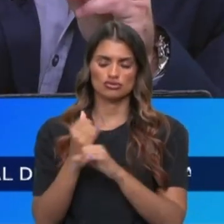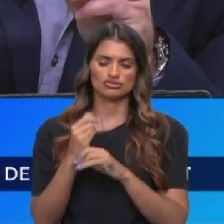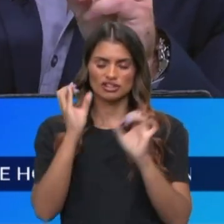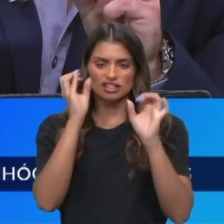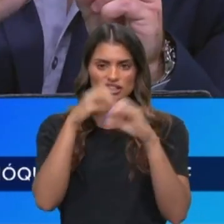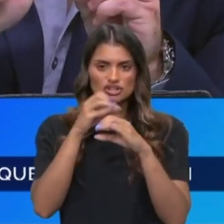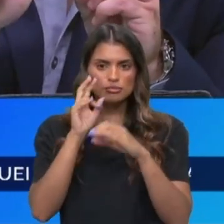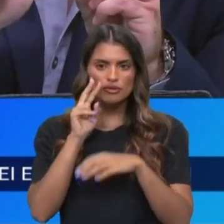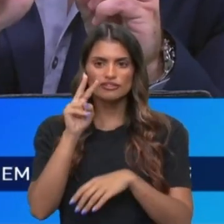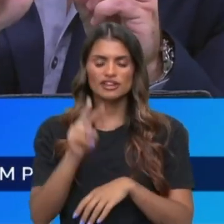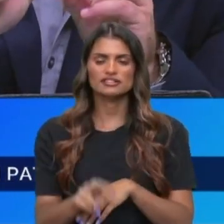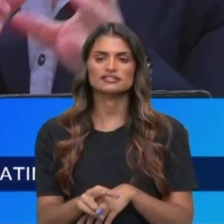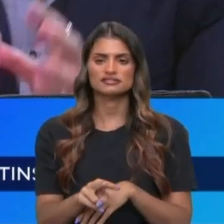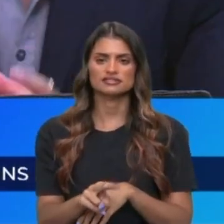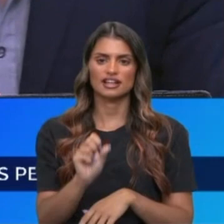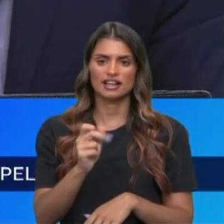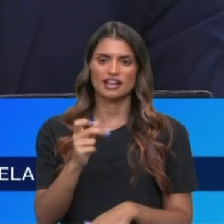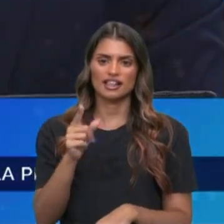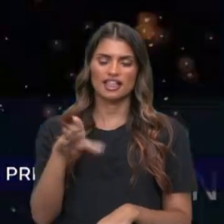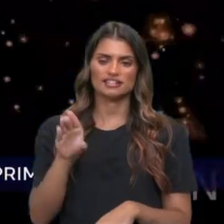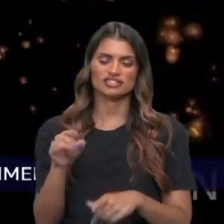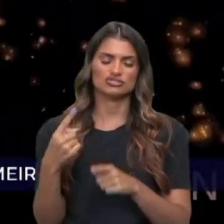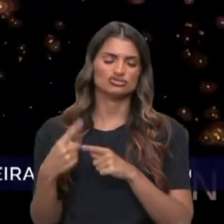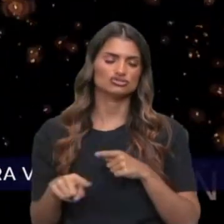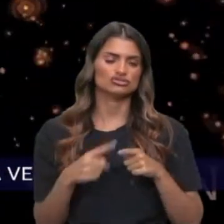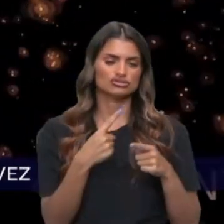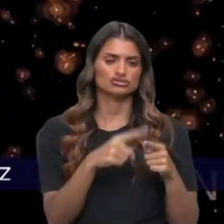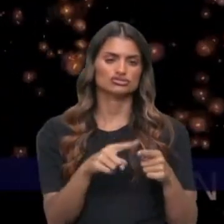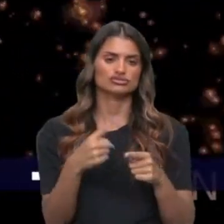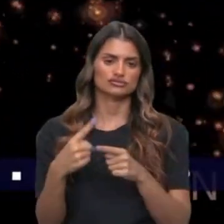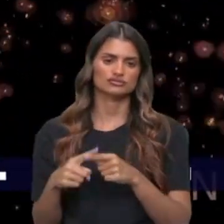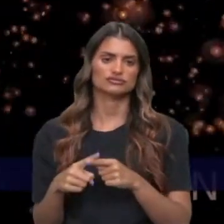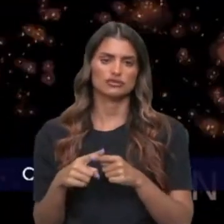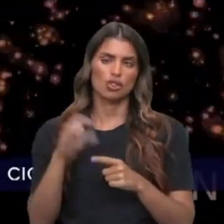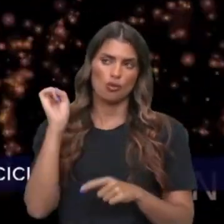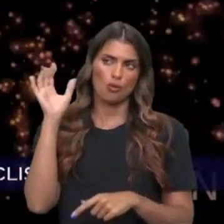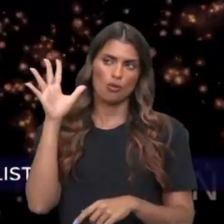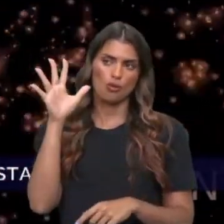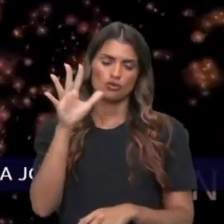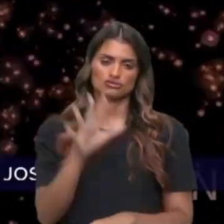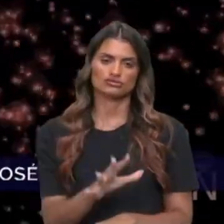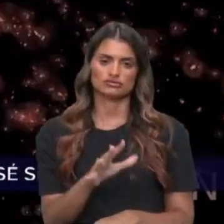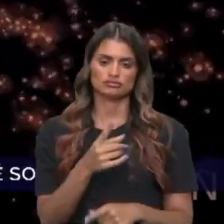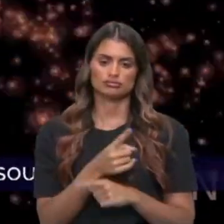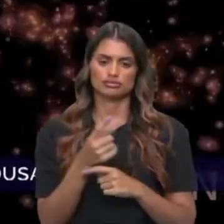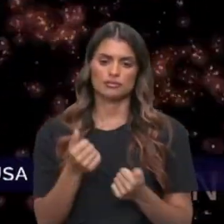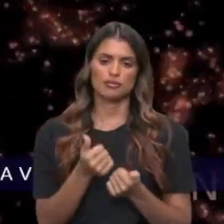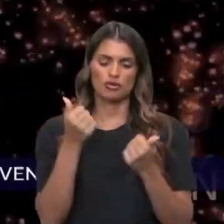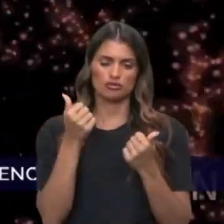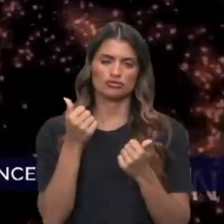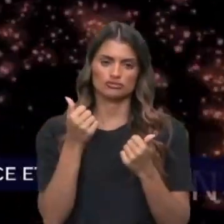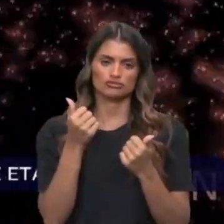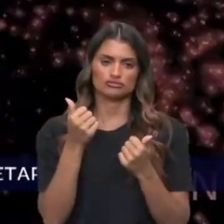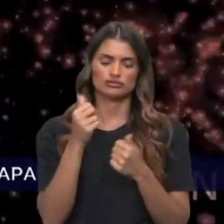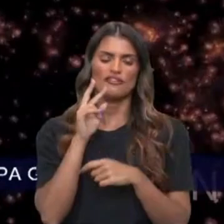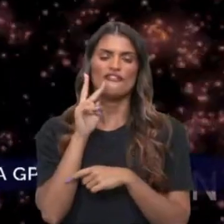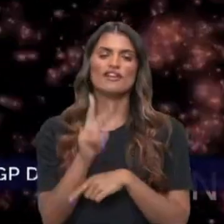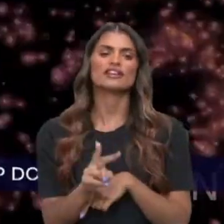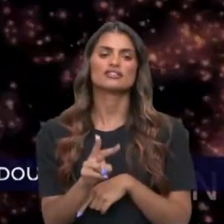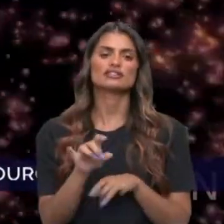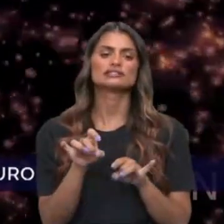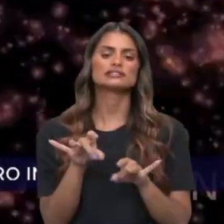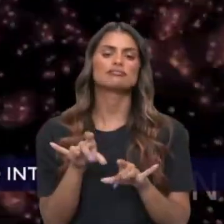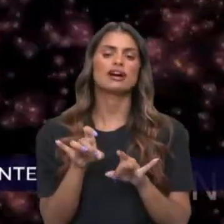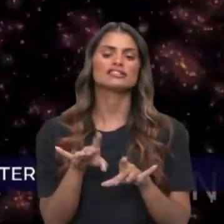foi olhar para aquele conjunto de galáxias que ainda por cima, Daniel, foram iluminadas. Sim, porque convém ter um bom farol para ver o que é que se passa. E esse